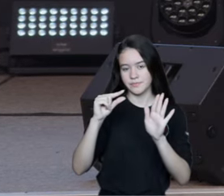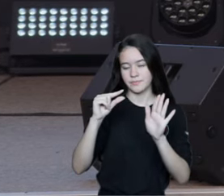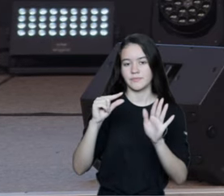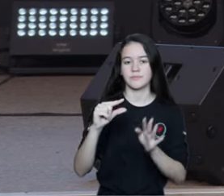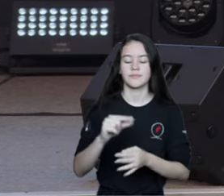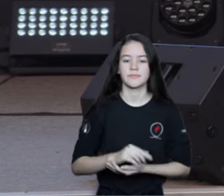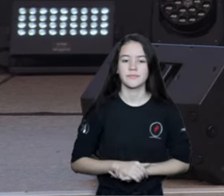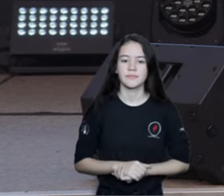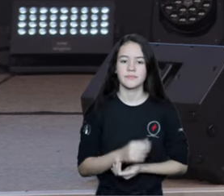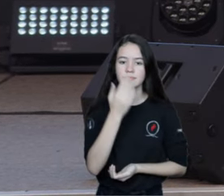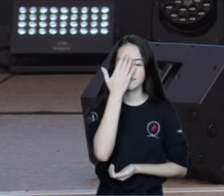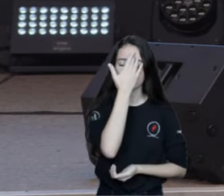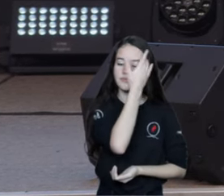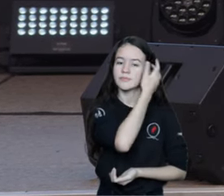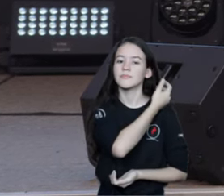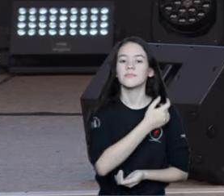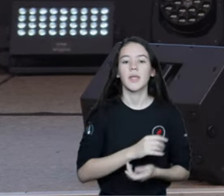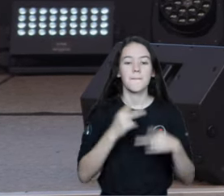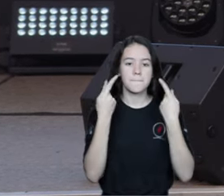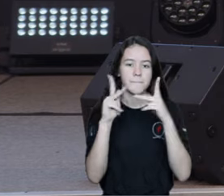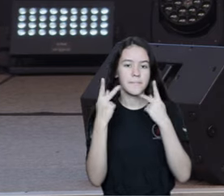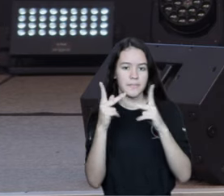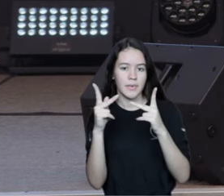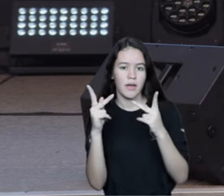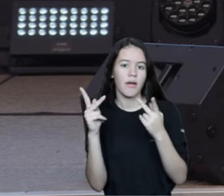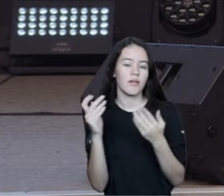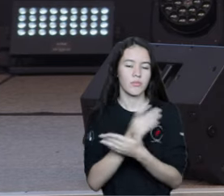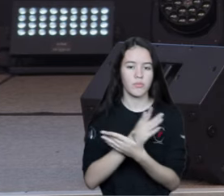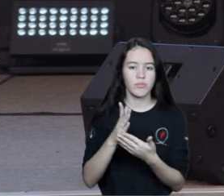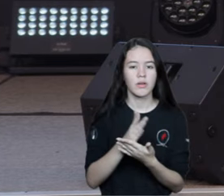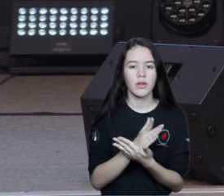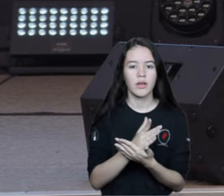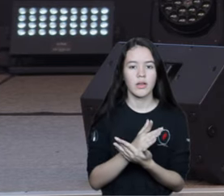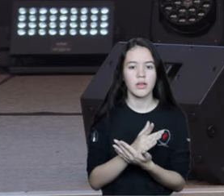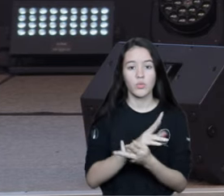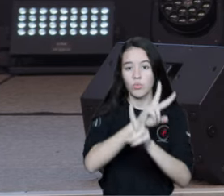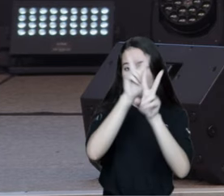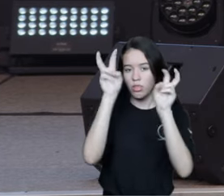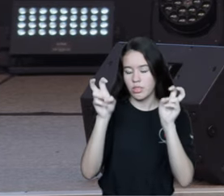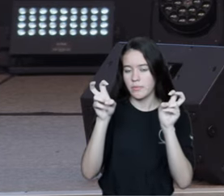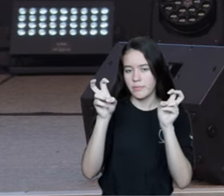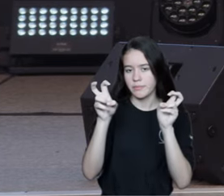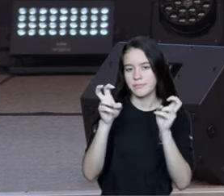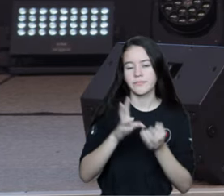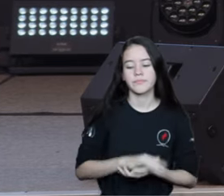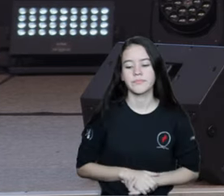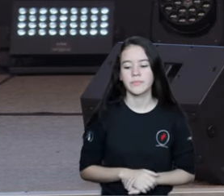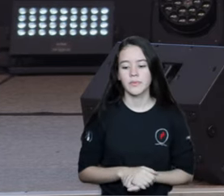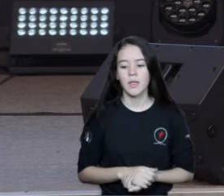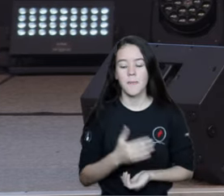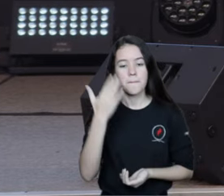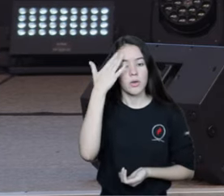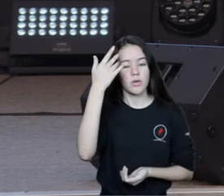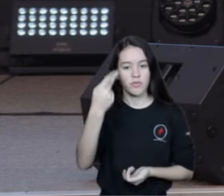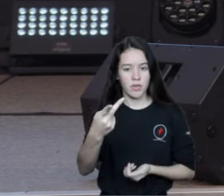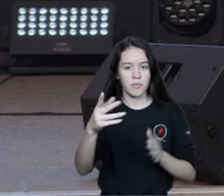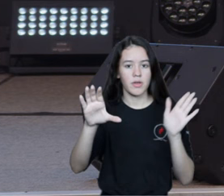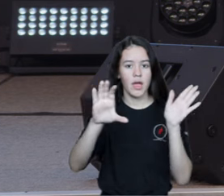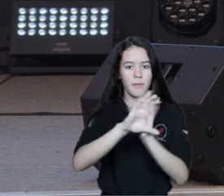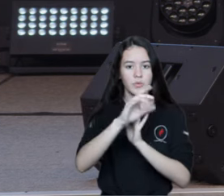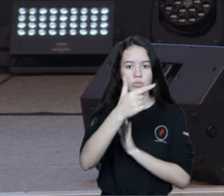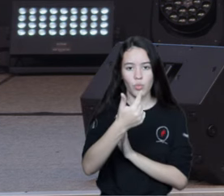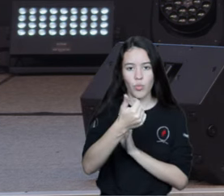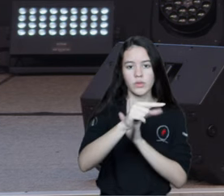para pregar algumas mensagens dentro de uma temática que é provérbios Capítulo